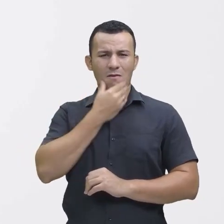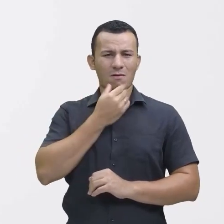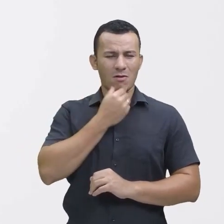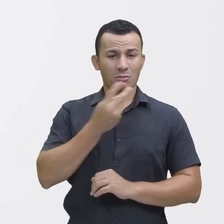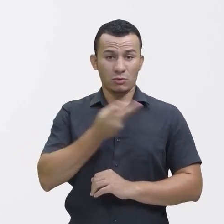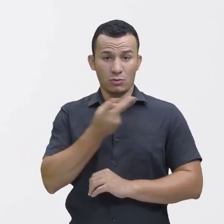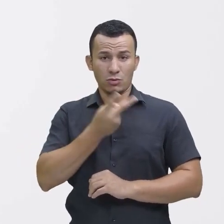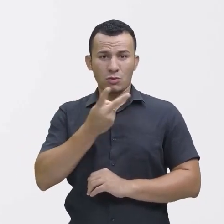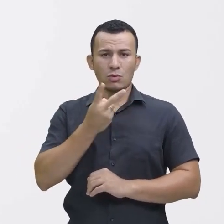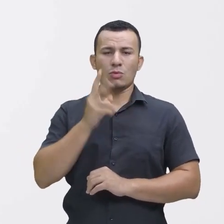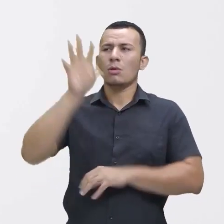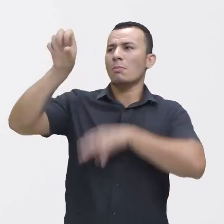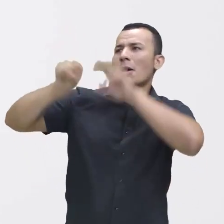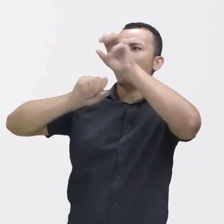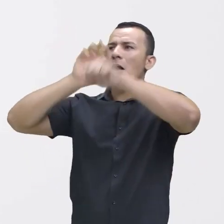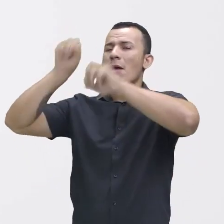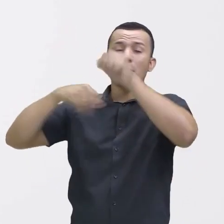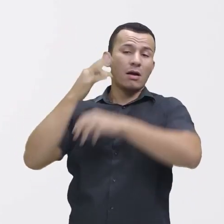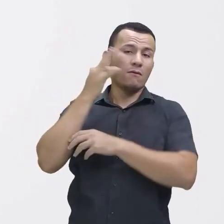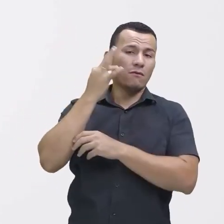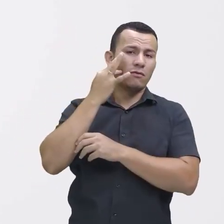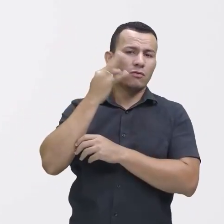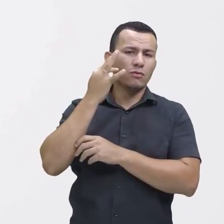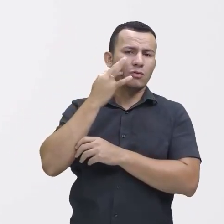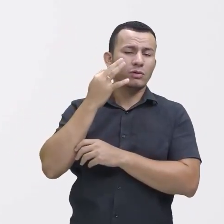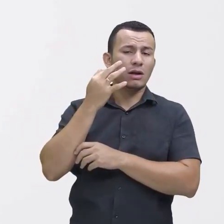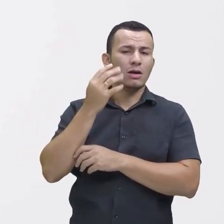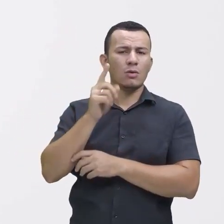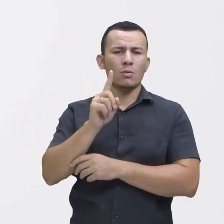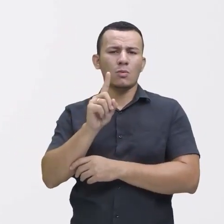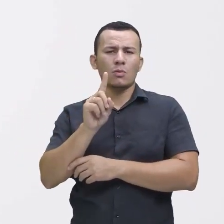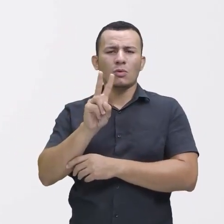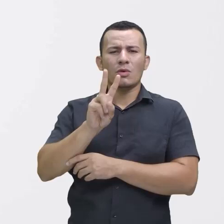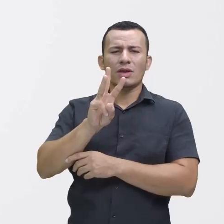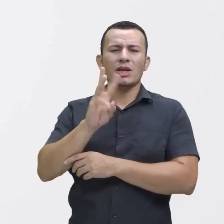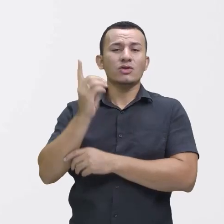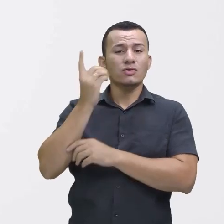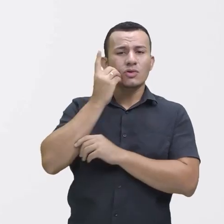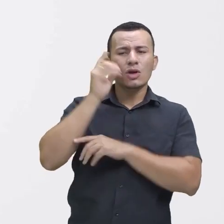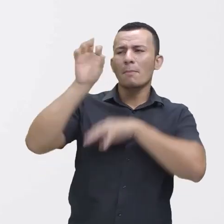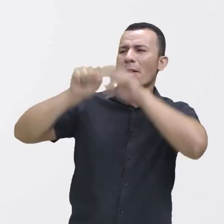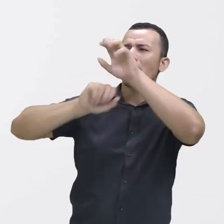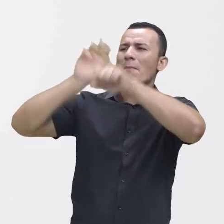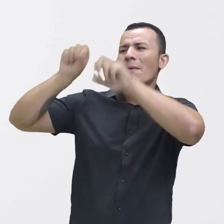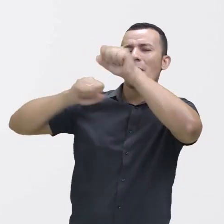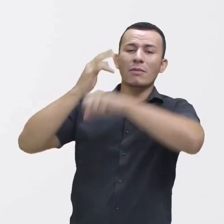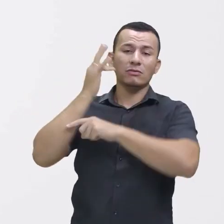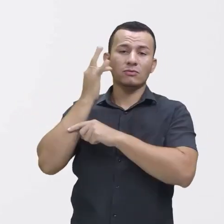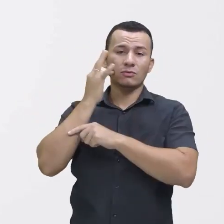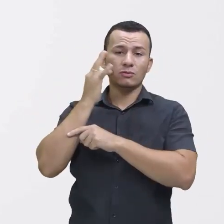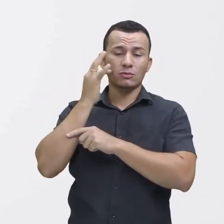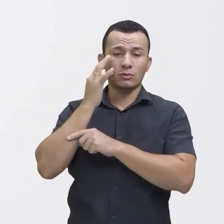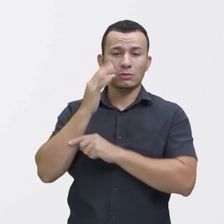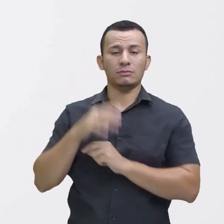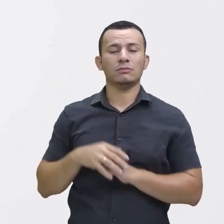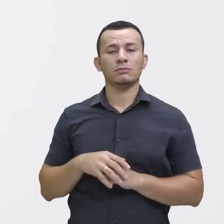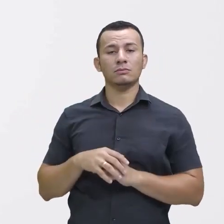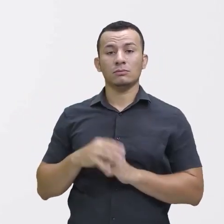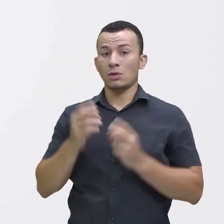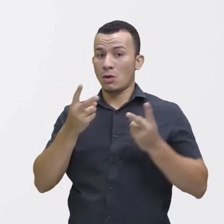fruta durante 3 dias. 3 dias colhendo fruta. Observando o quadro